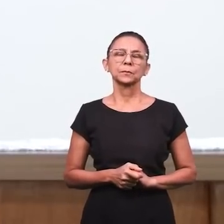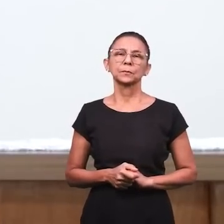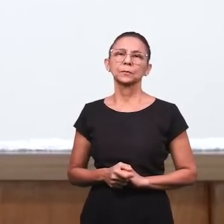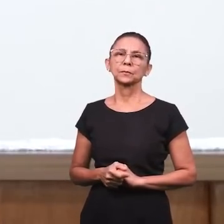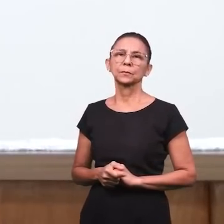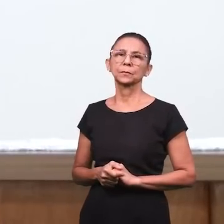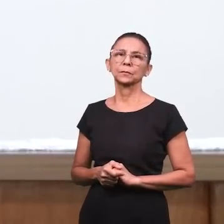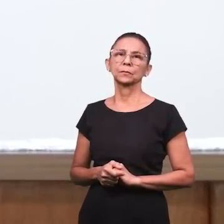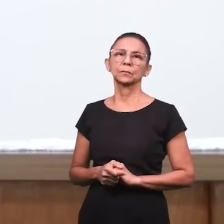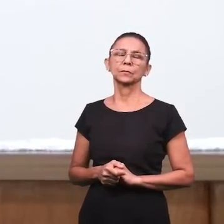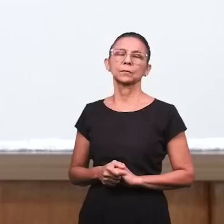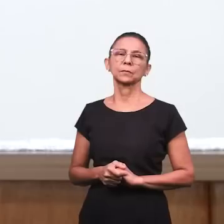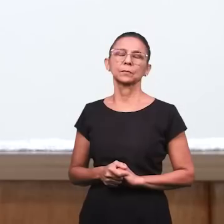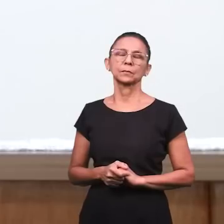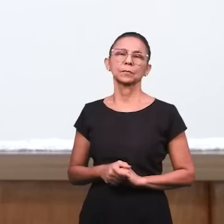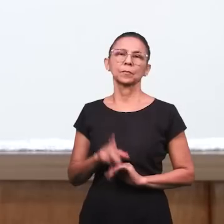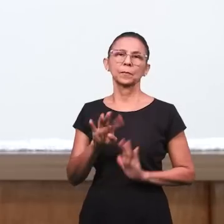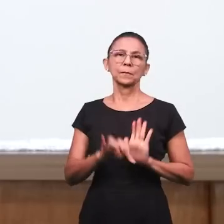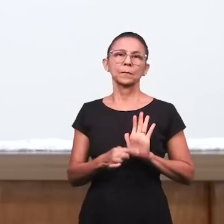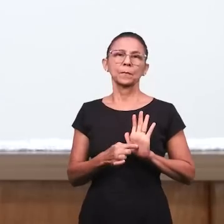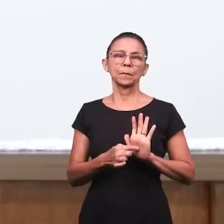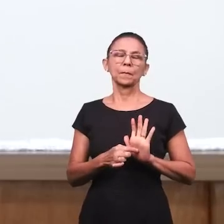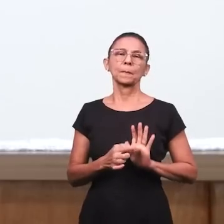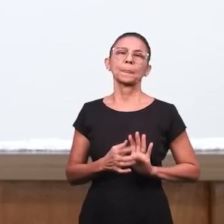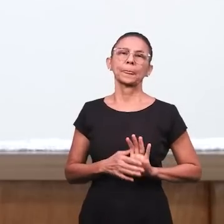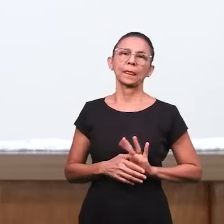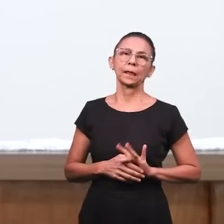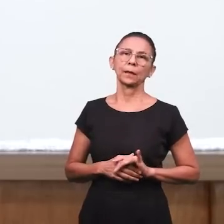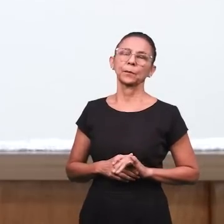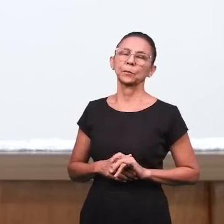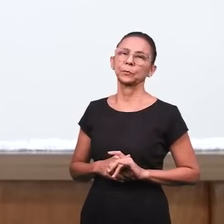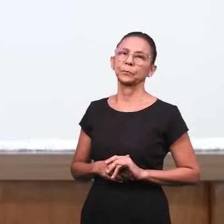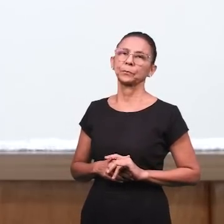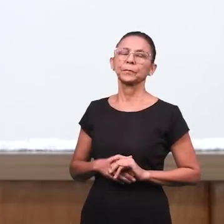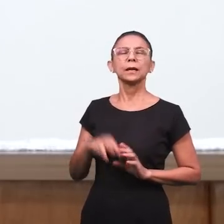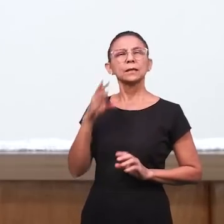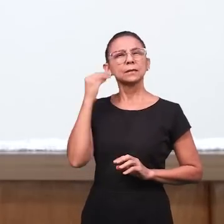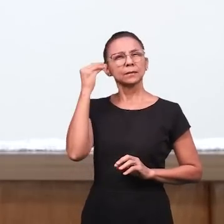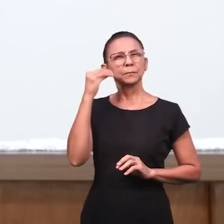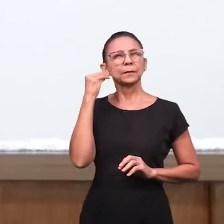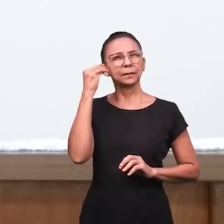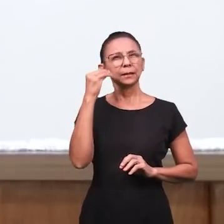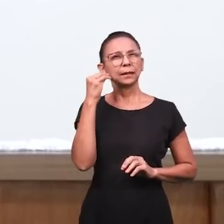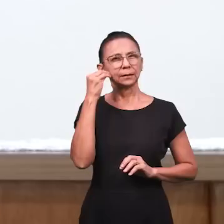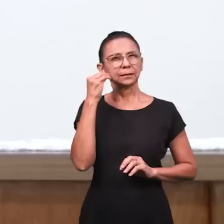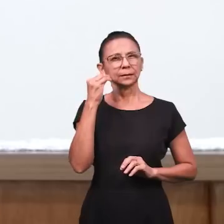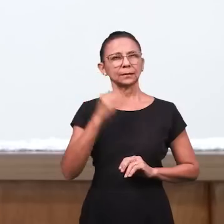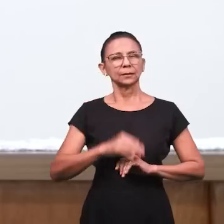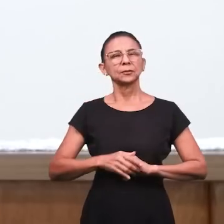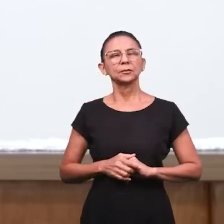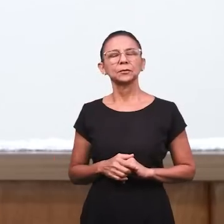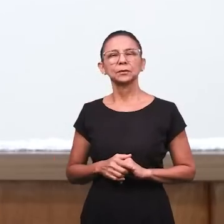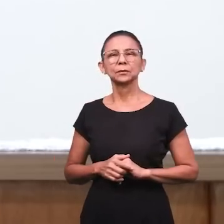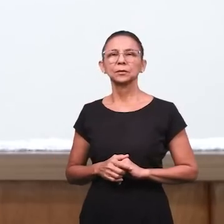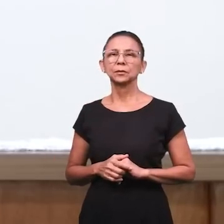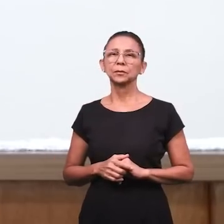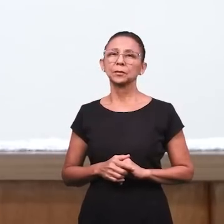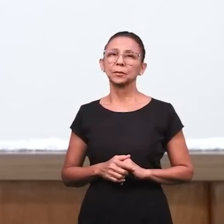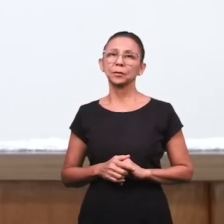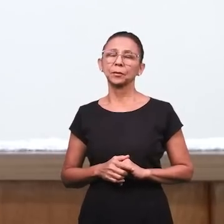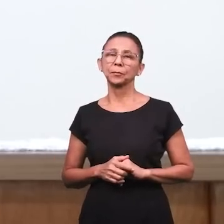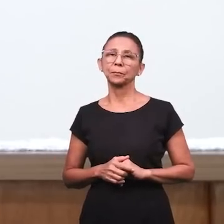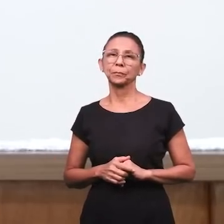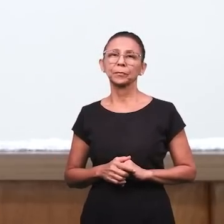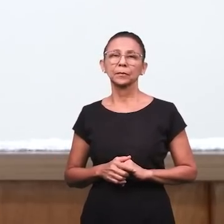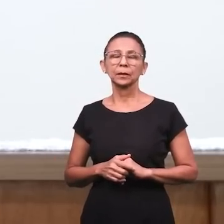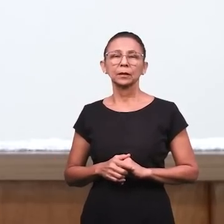que lemos fala de um testemunho, uma experiência que Paulo e